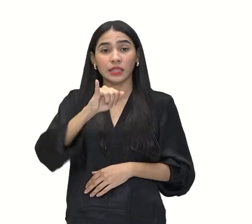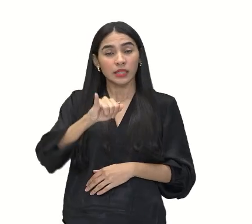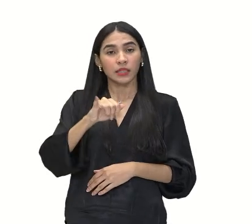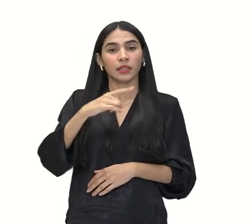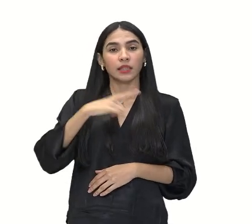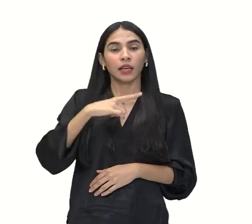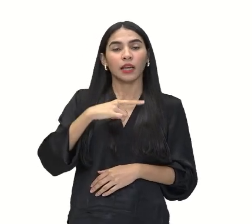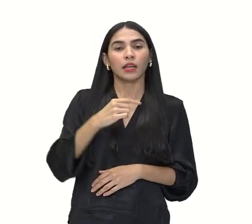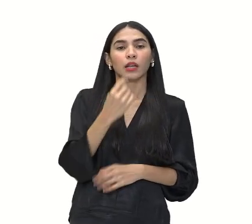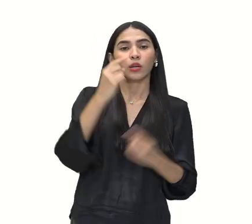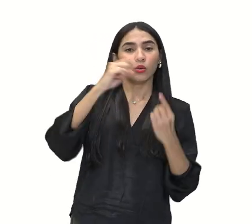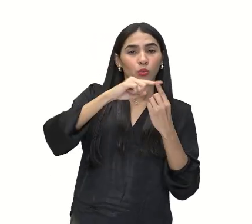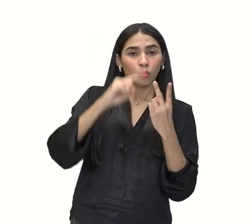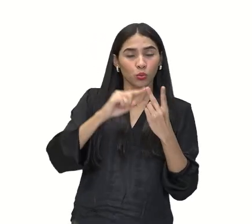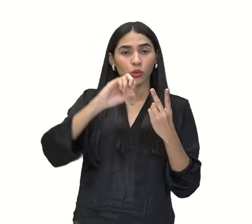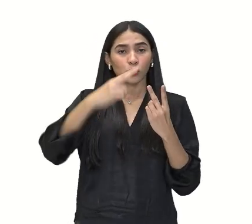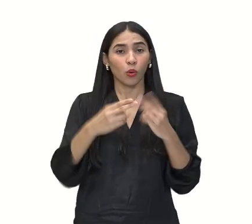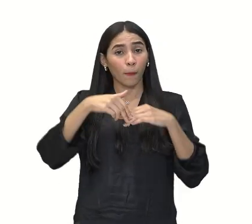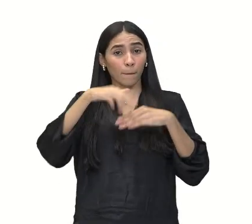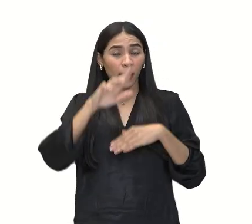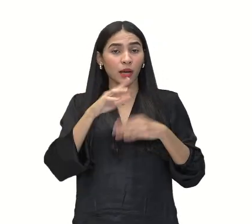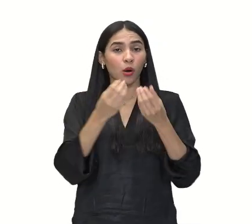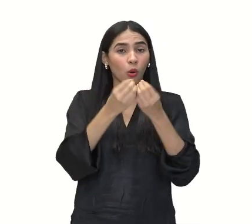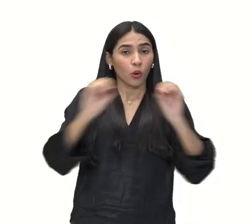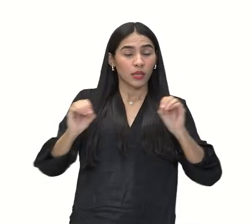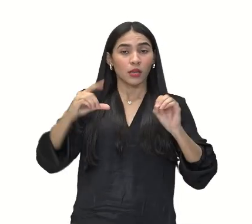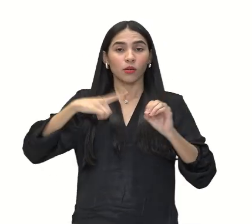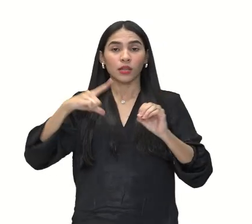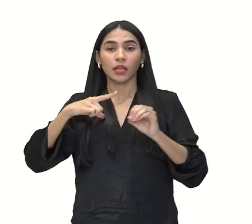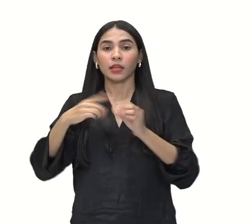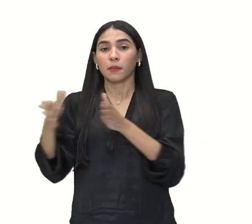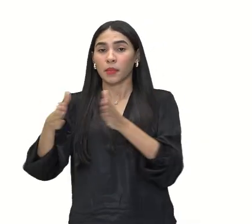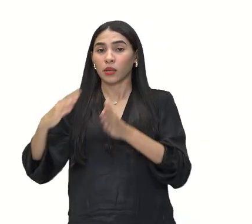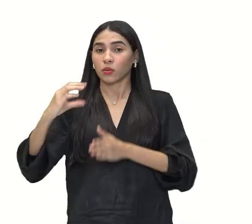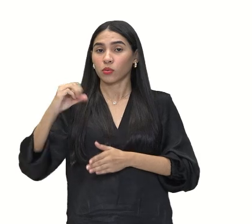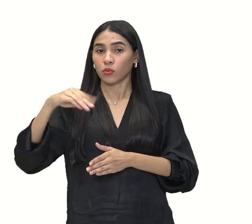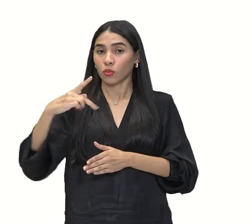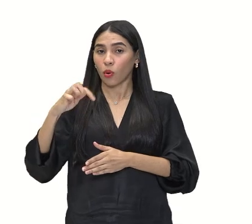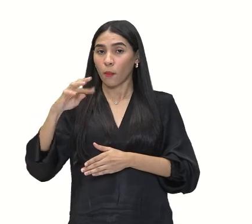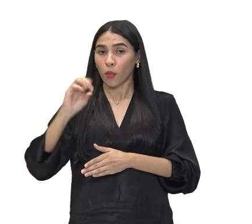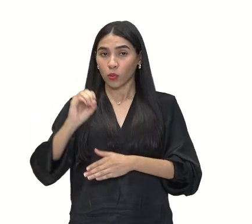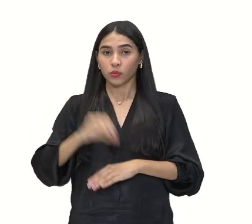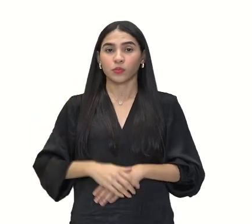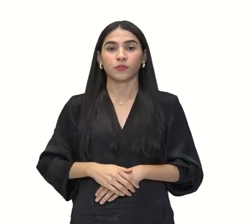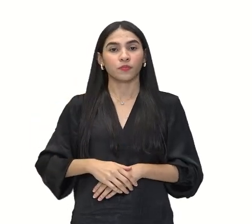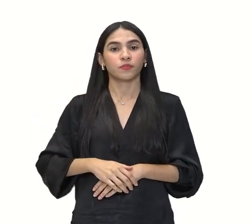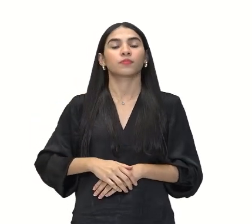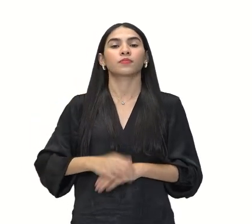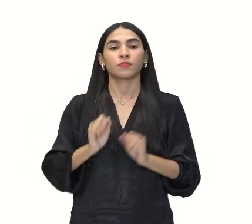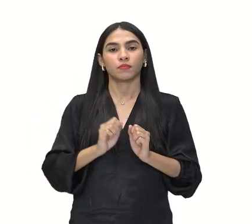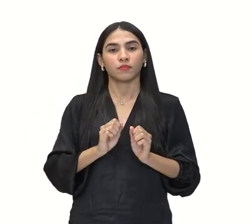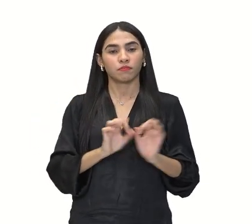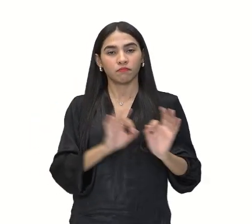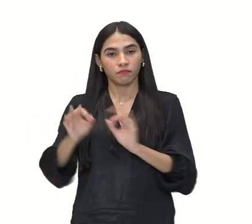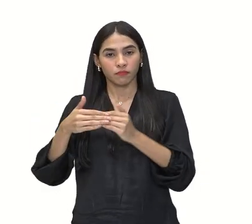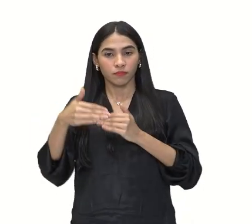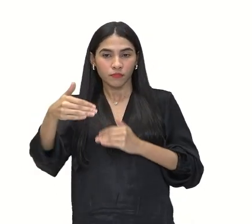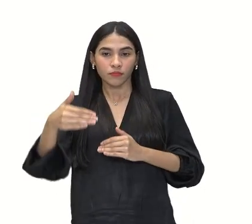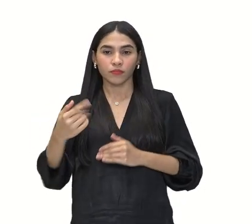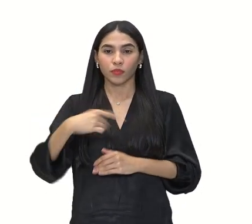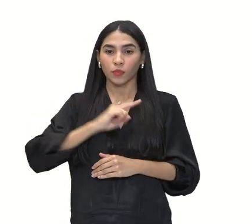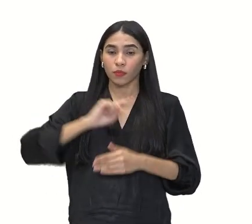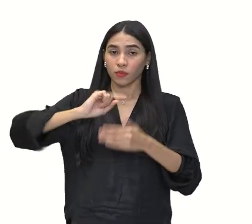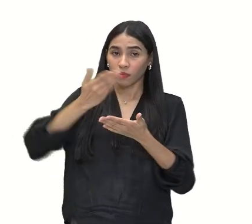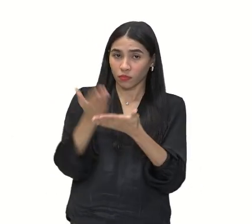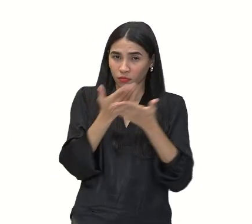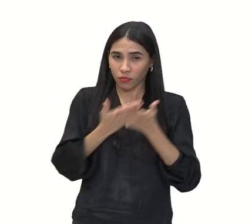mais orações, eu tenho um período composto. Vamos avançar um pouquinho mais agora para que a gente possa aprofundar